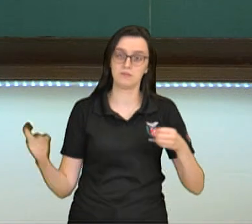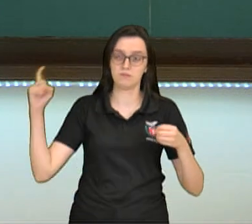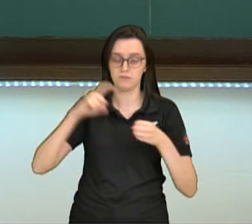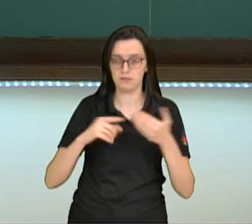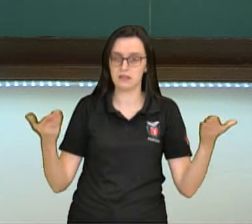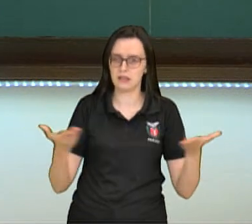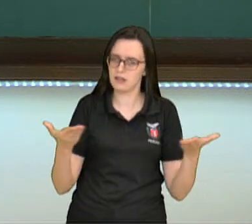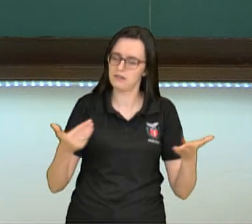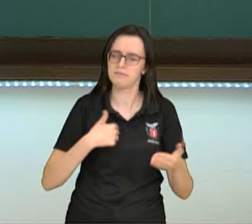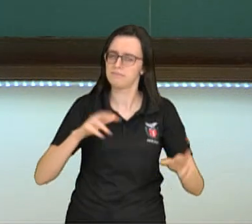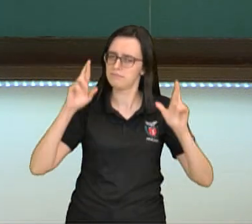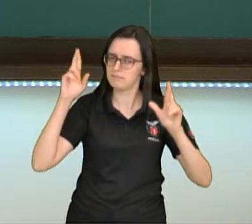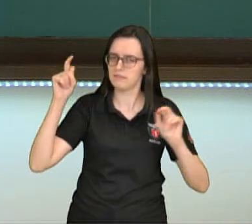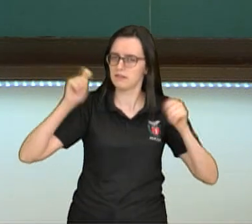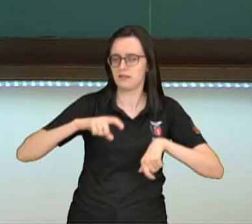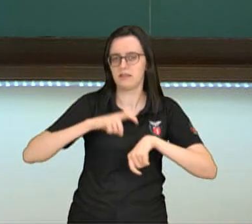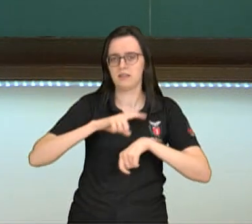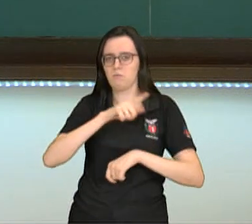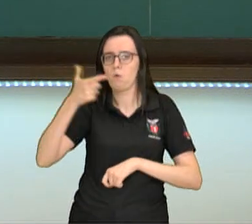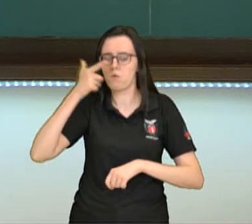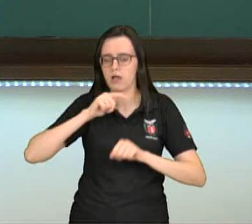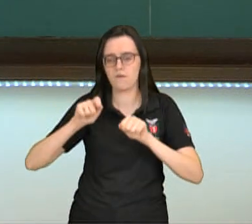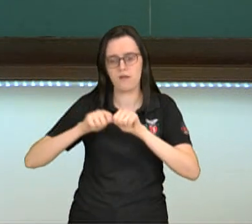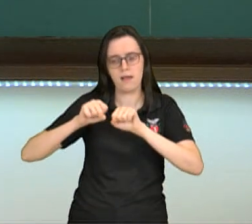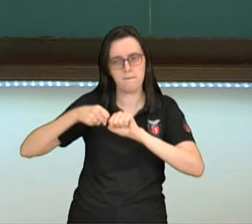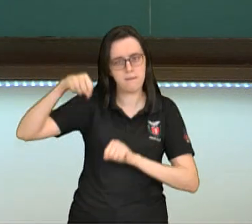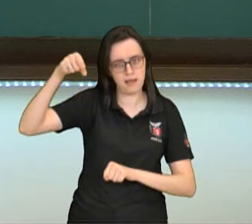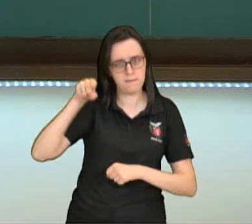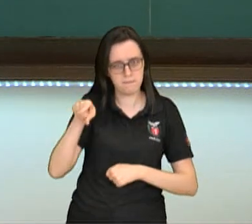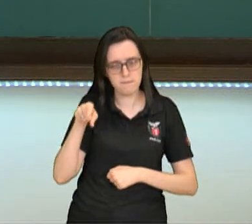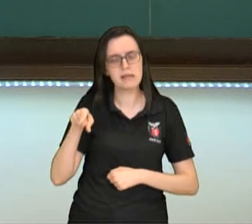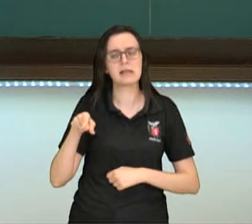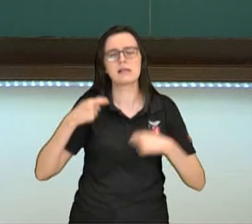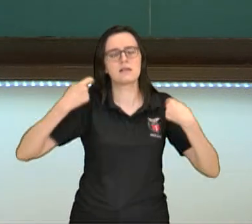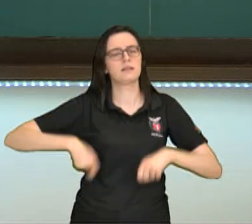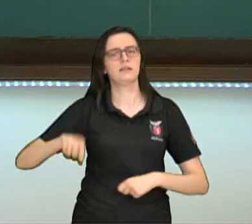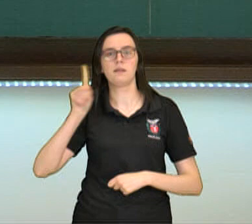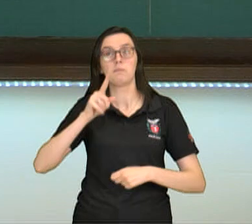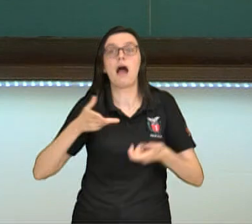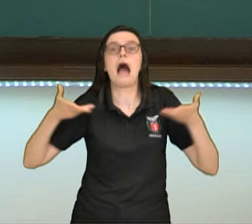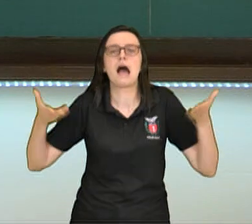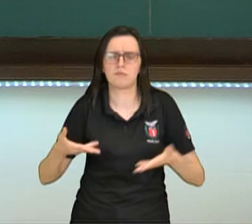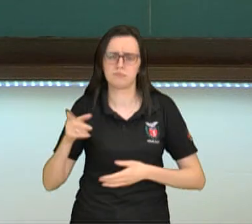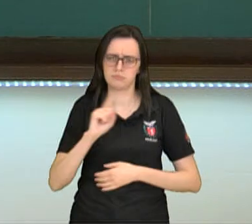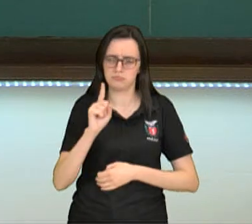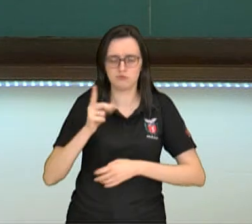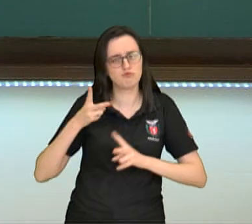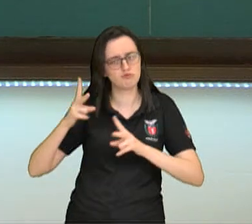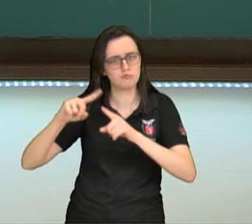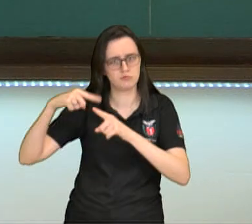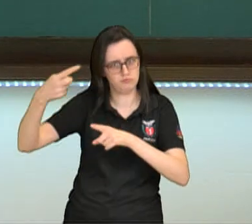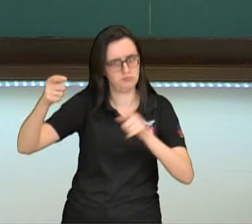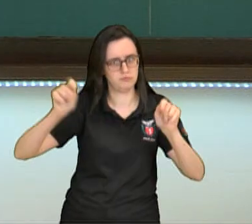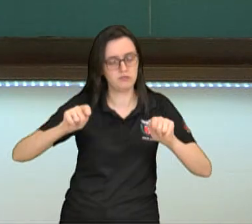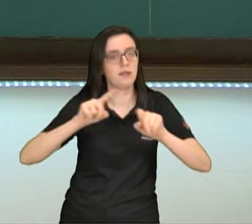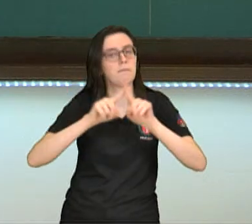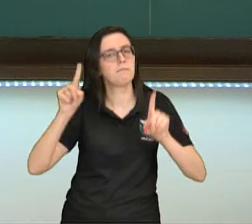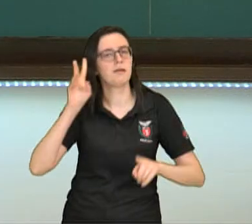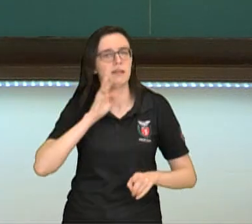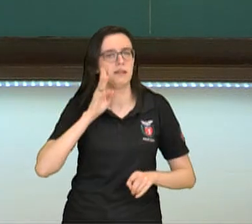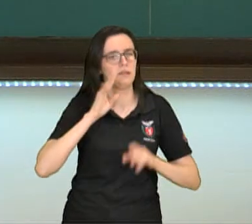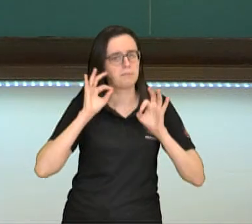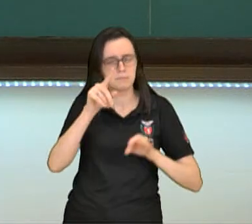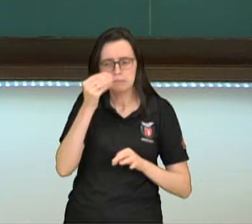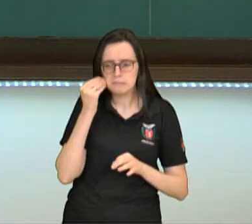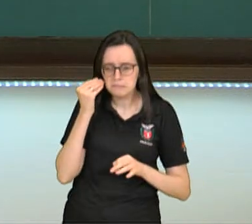Voltamos, espero que tenha dado tempo de você construir o seu mapa. Não precisa ser nesse exato momento, mas é legal se você